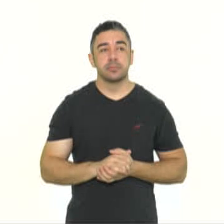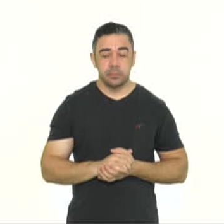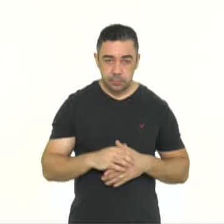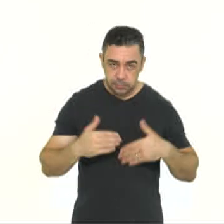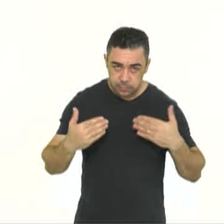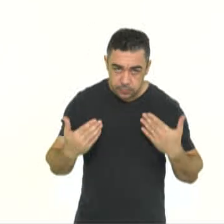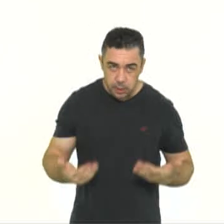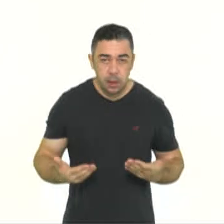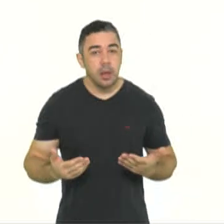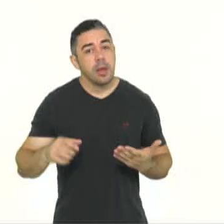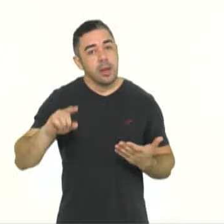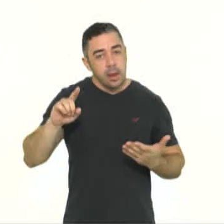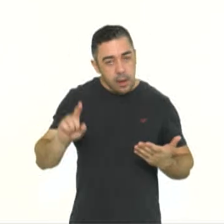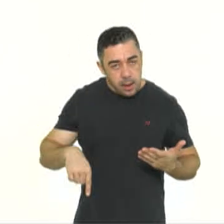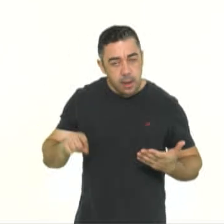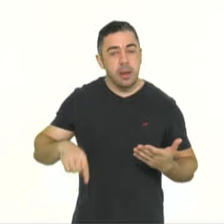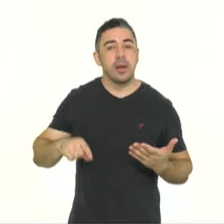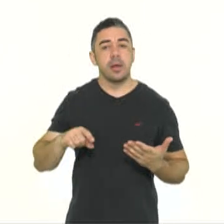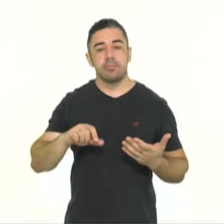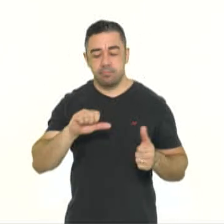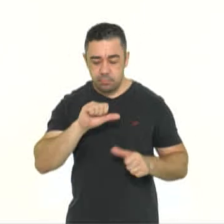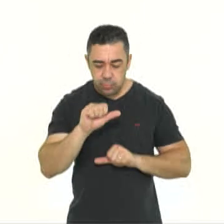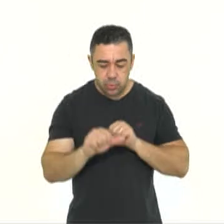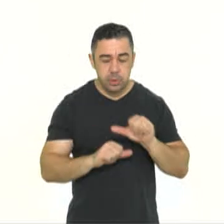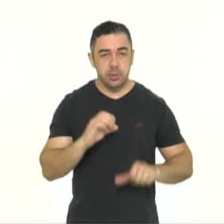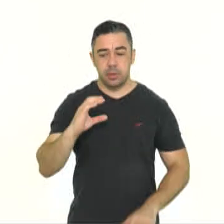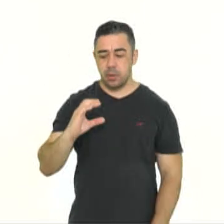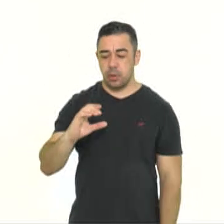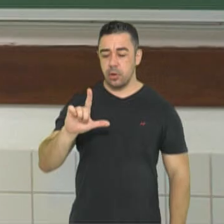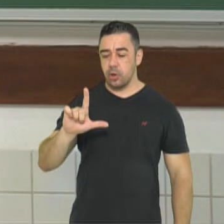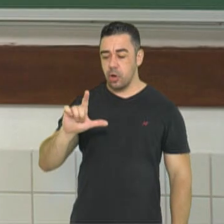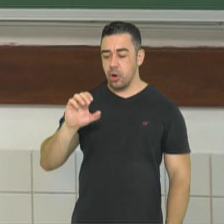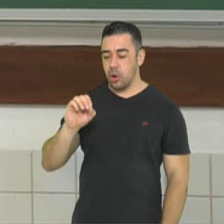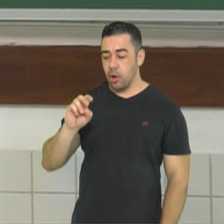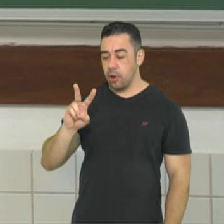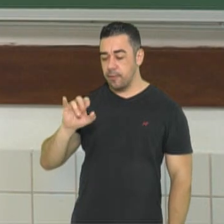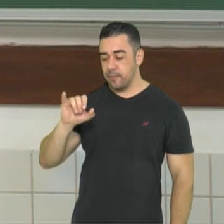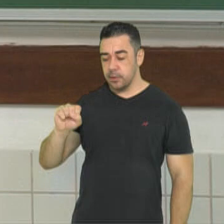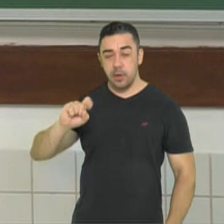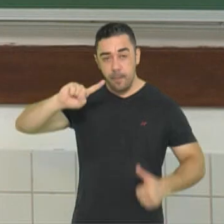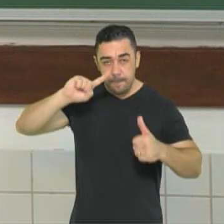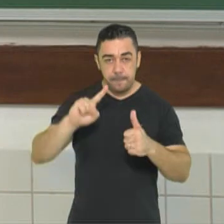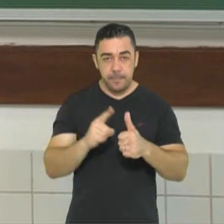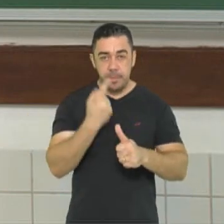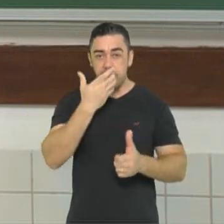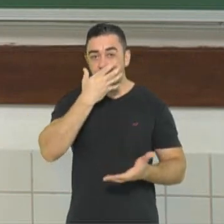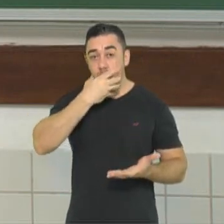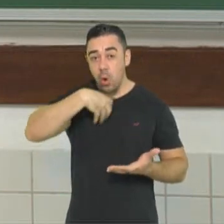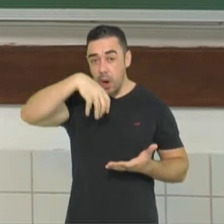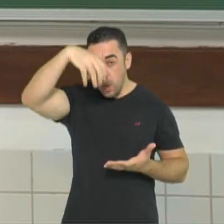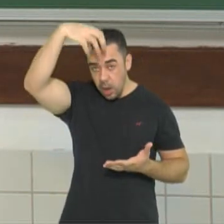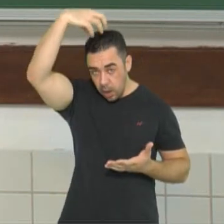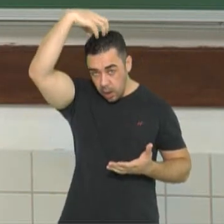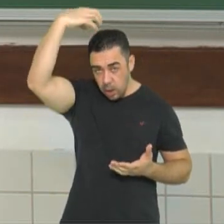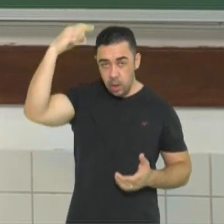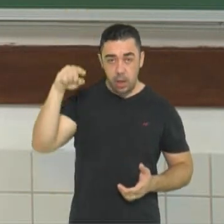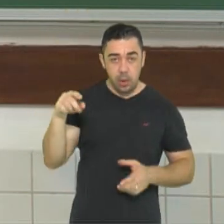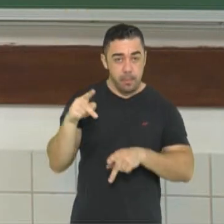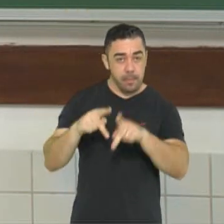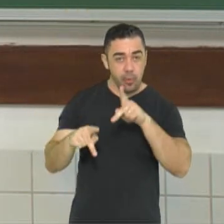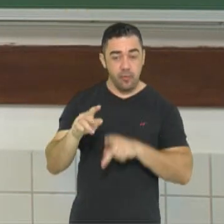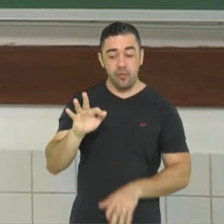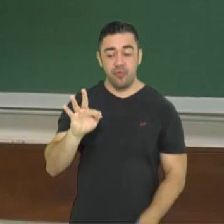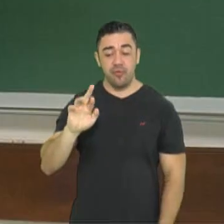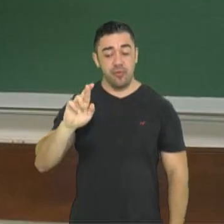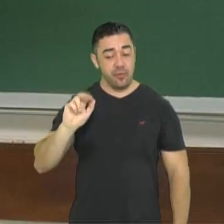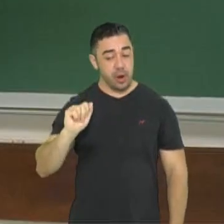Então, a gente coloca mesmo como essa conversão de Clóvis, né? Clóvis é o primeiro rei dos francos e a sua conversão,